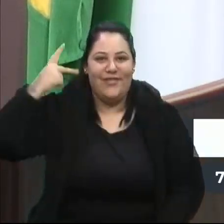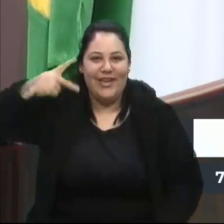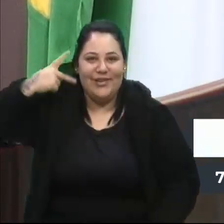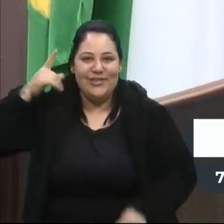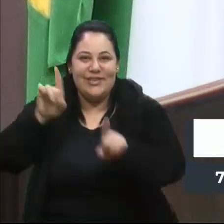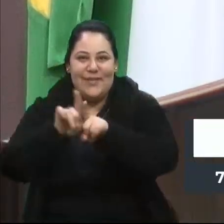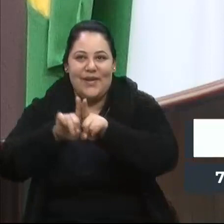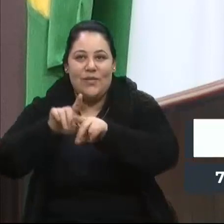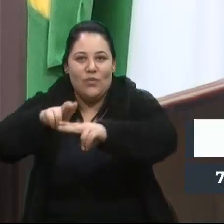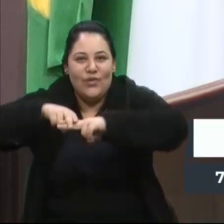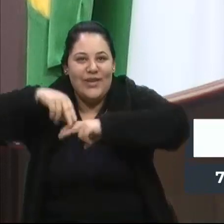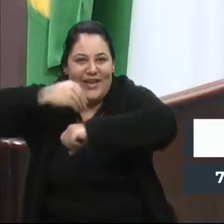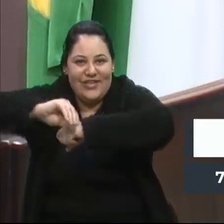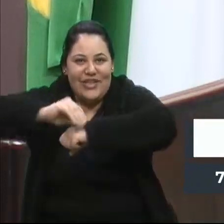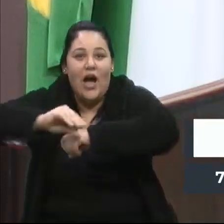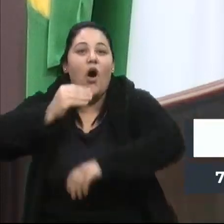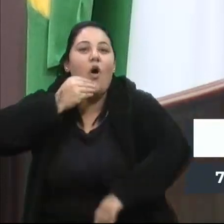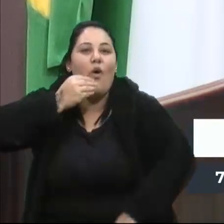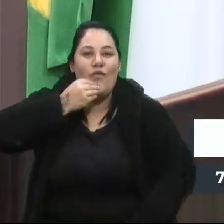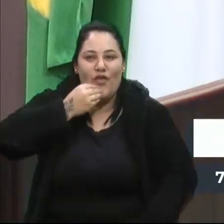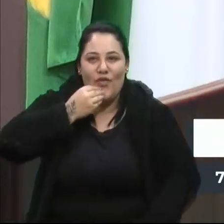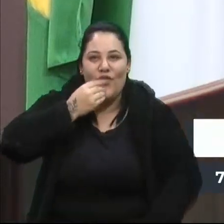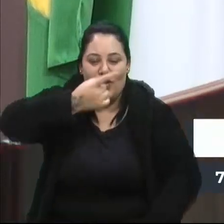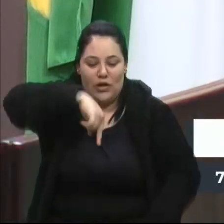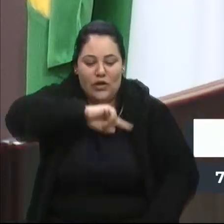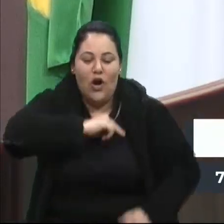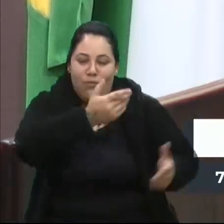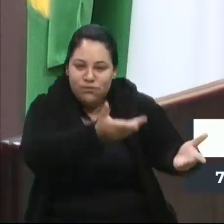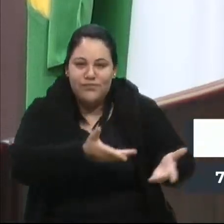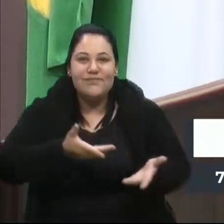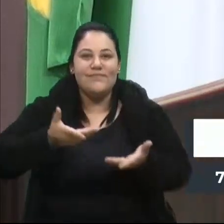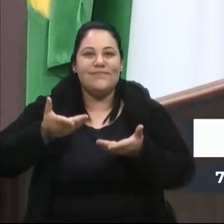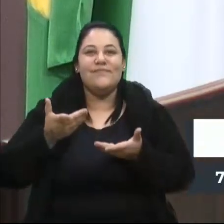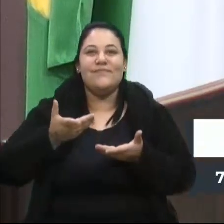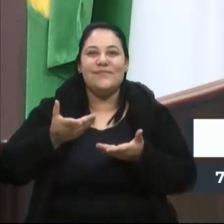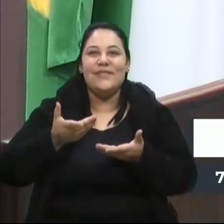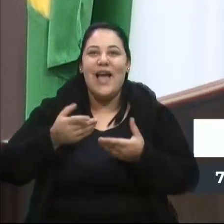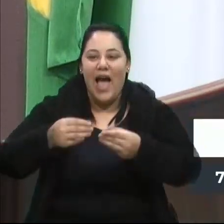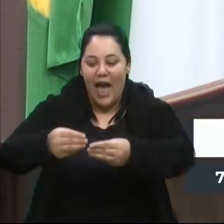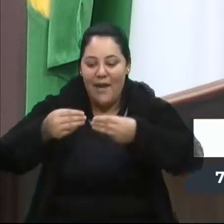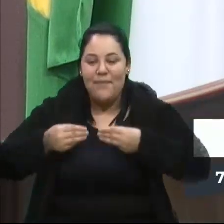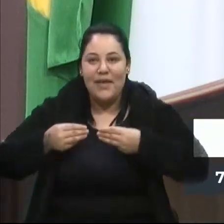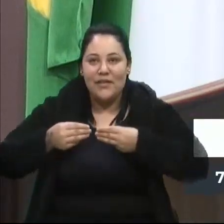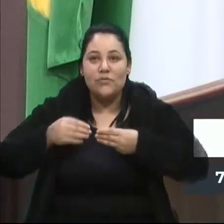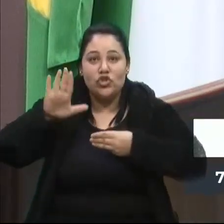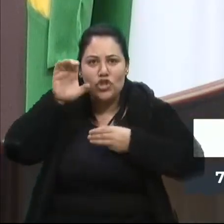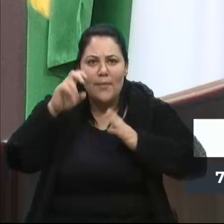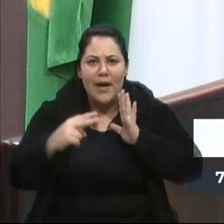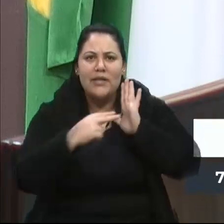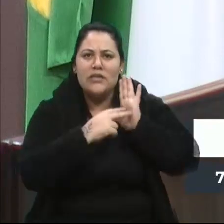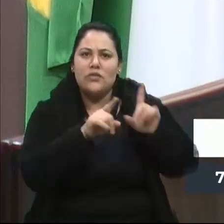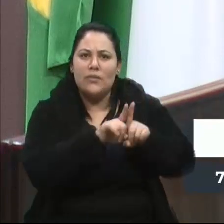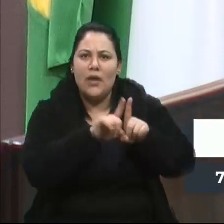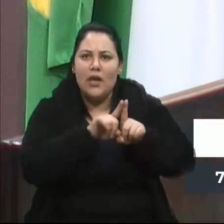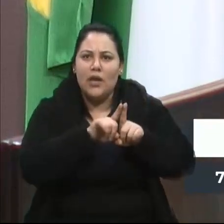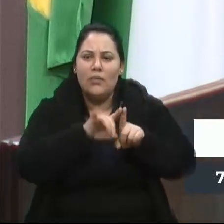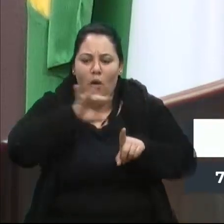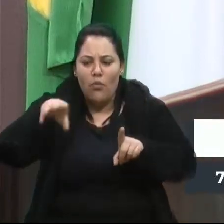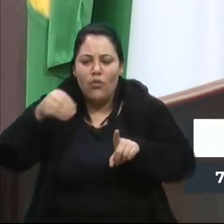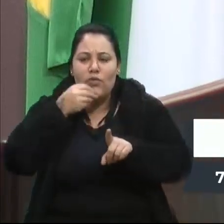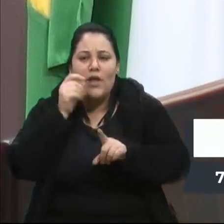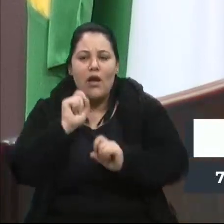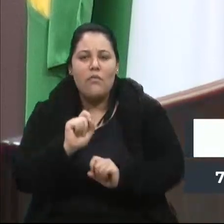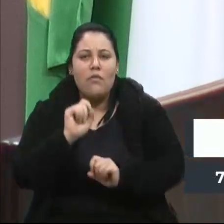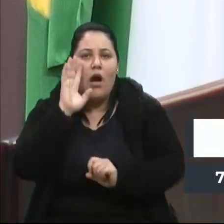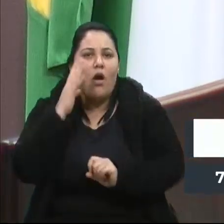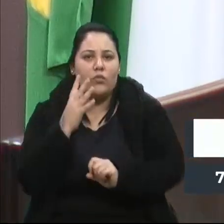é a proposição, obviamente, que a gente vem trazer essa emenda com um alerta e uma possibilidade para o que pode acontecer